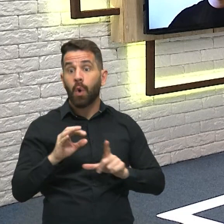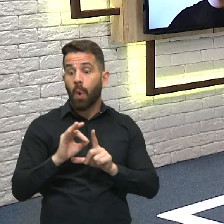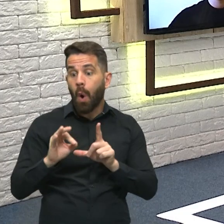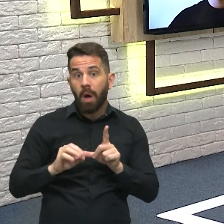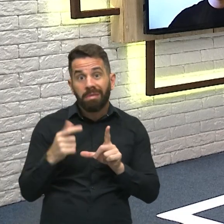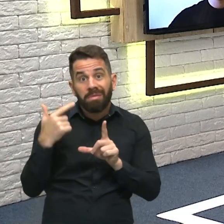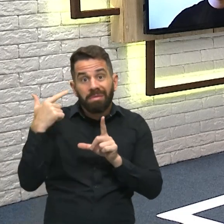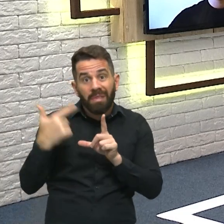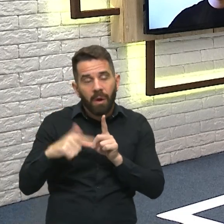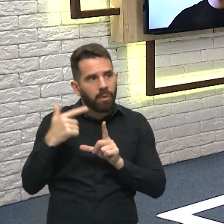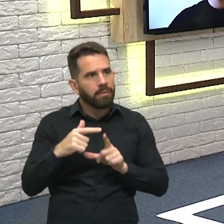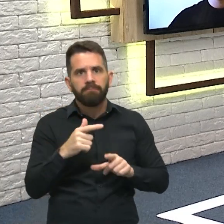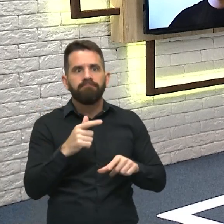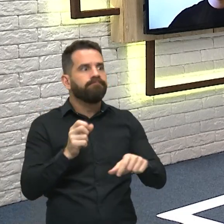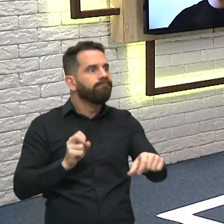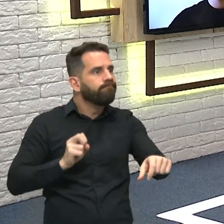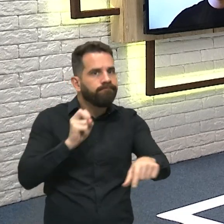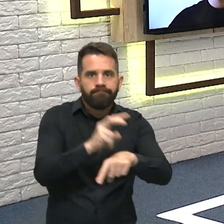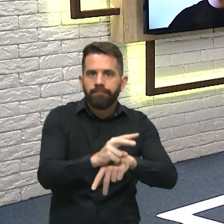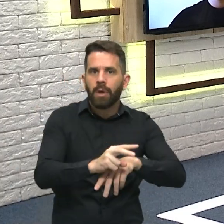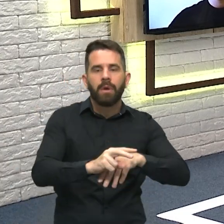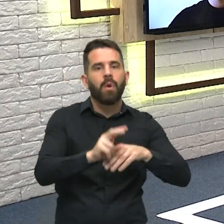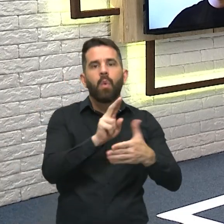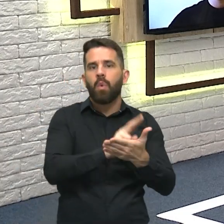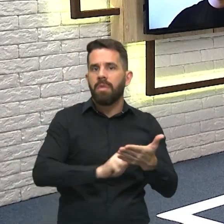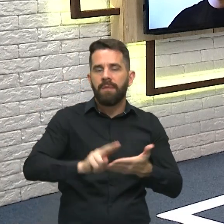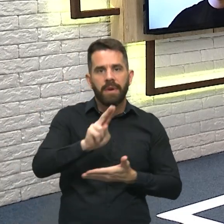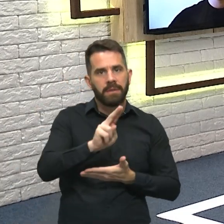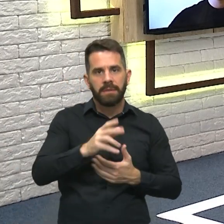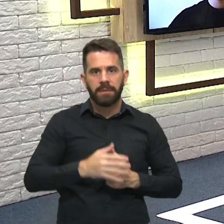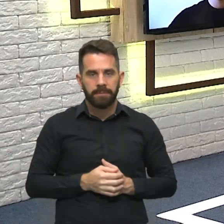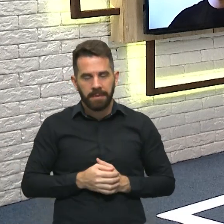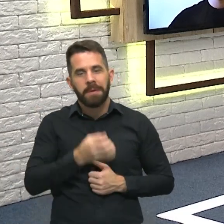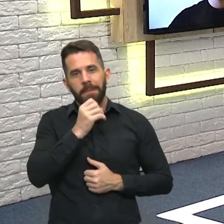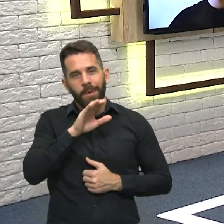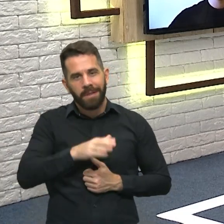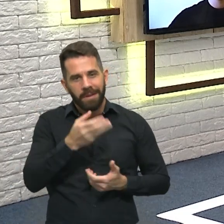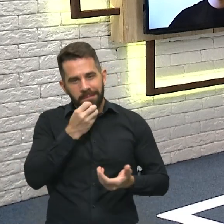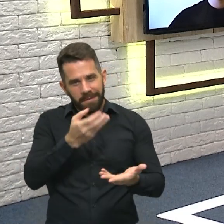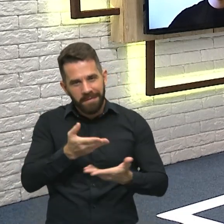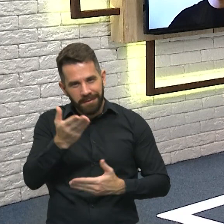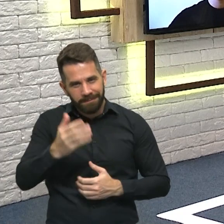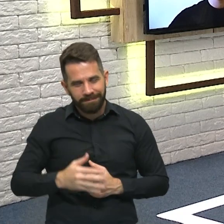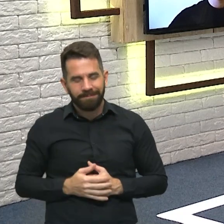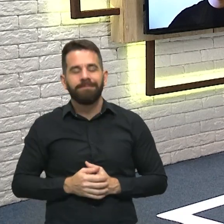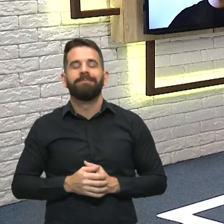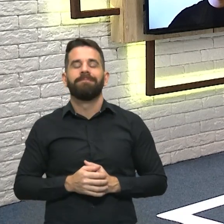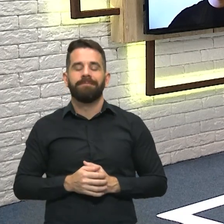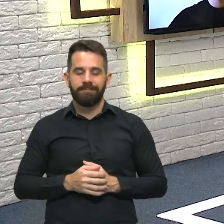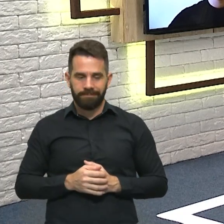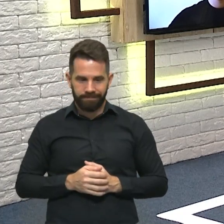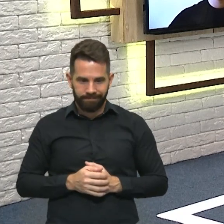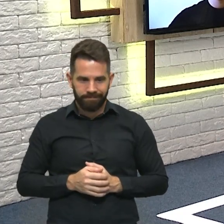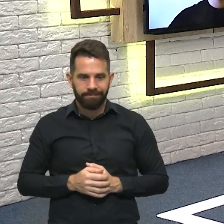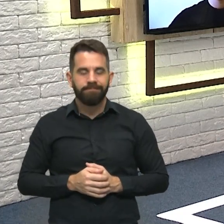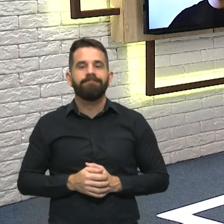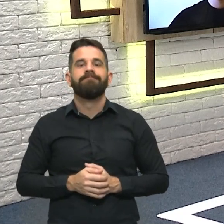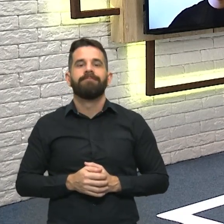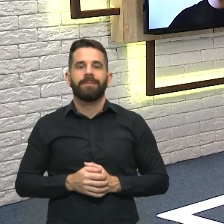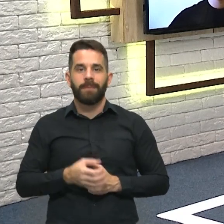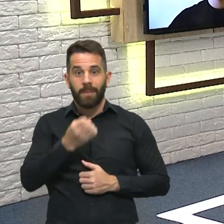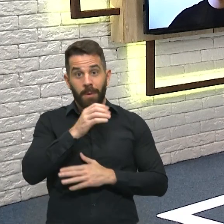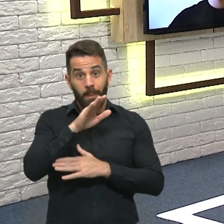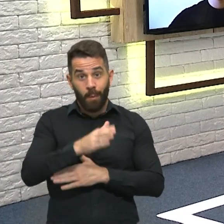teria condições de serem inseridos na universidade. Uma boa tarde, seja bem-vindo. Boa tarde,